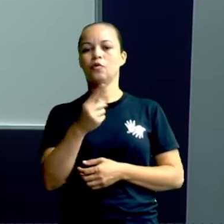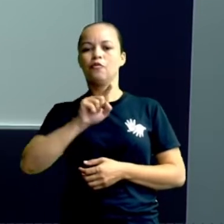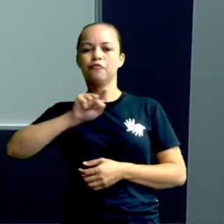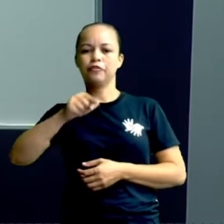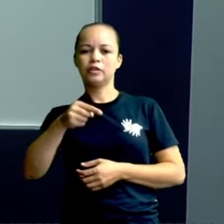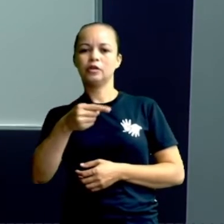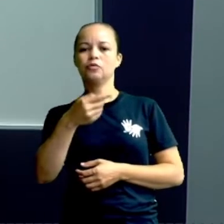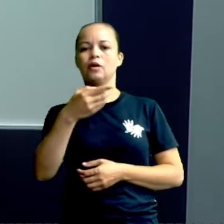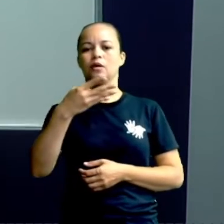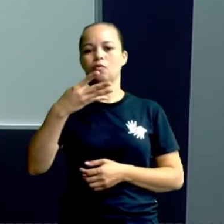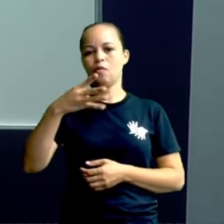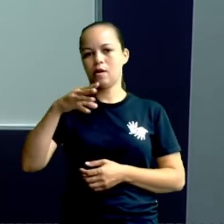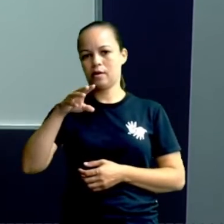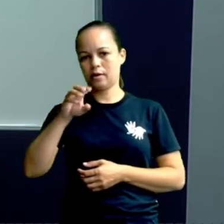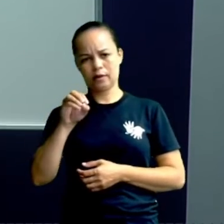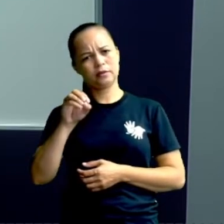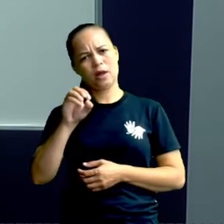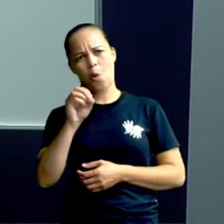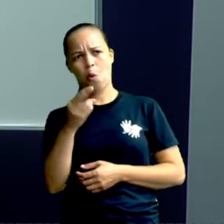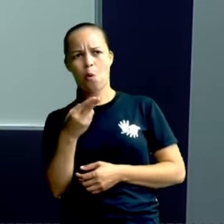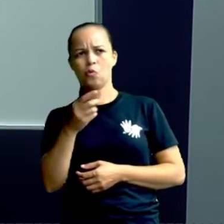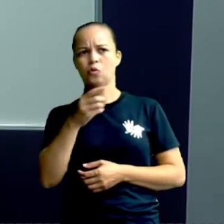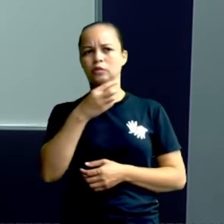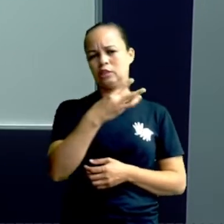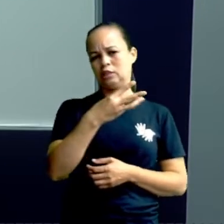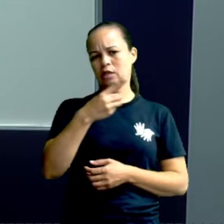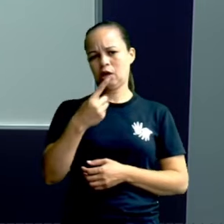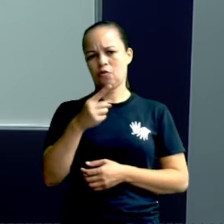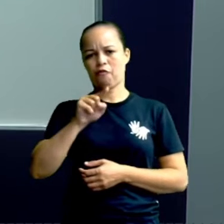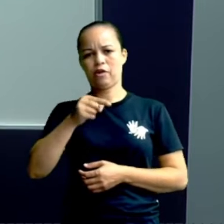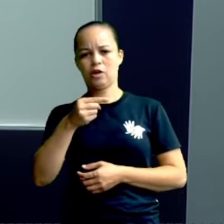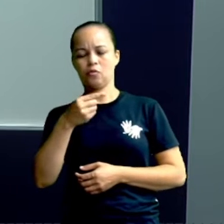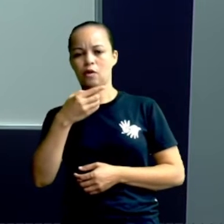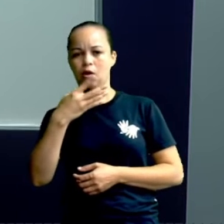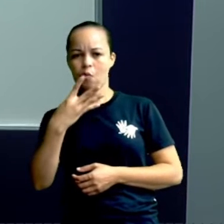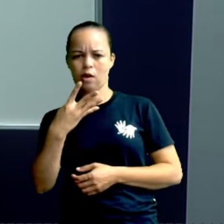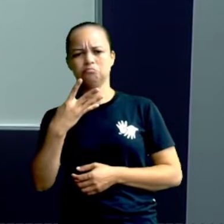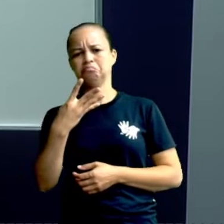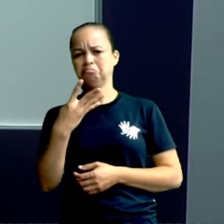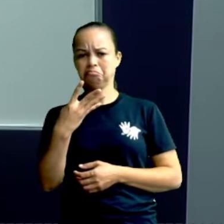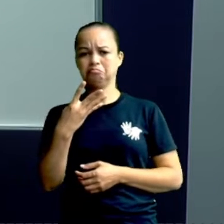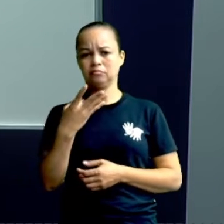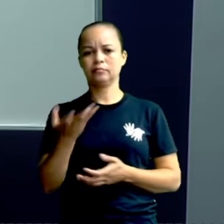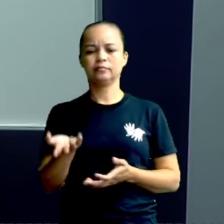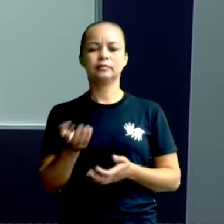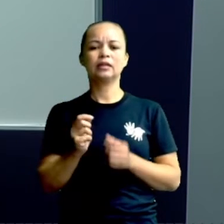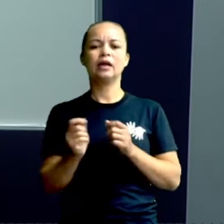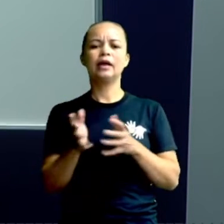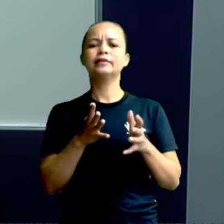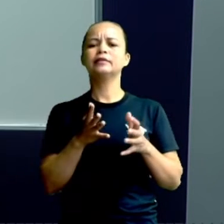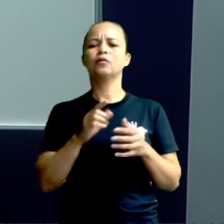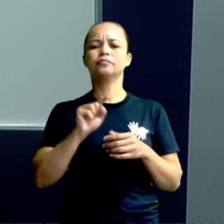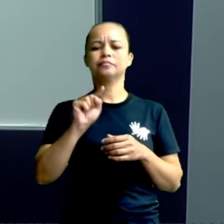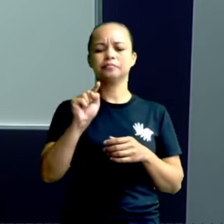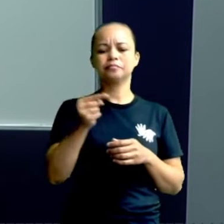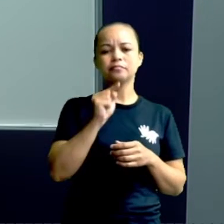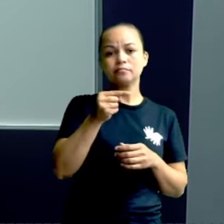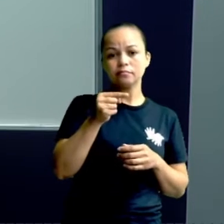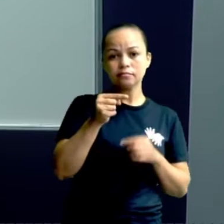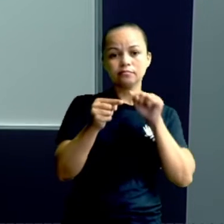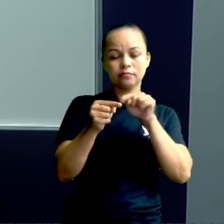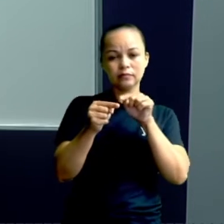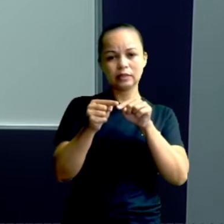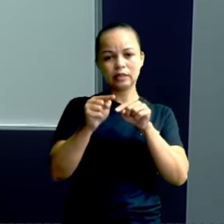31,40 ou 31,4. Então, gente, se eu fosse andar a casinha aqui, ó, a vírgula está aqui, aí eu só